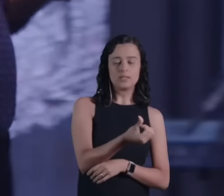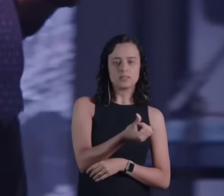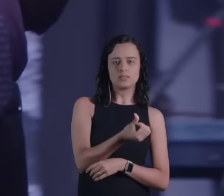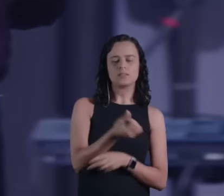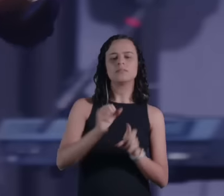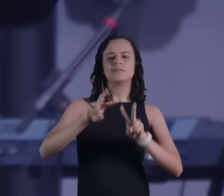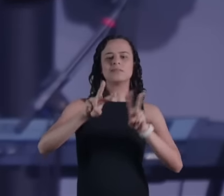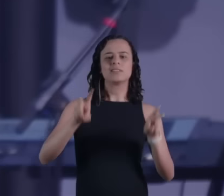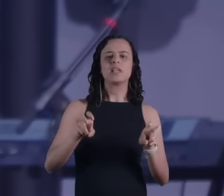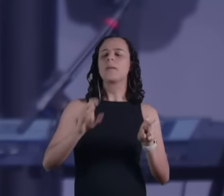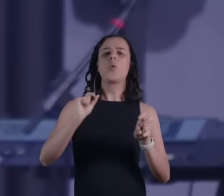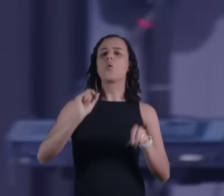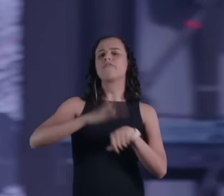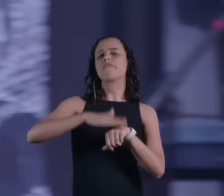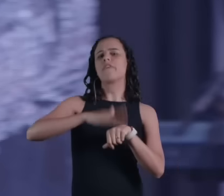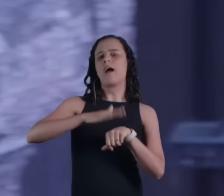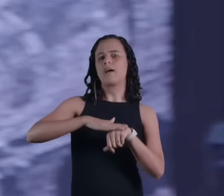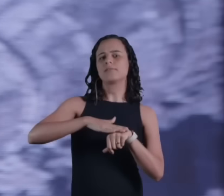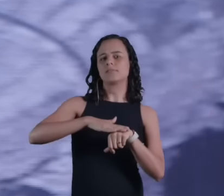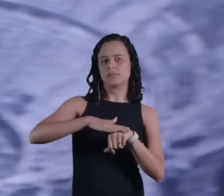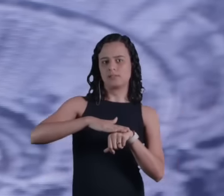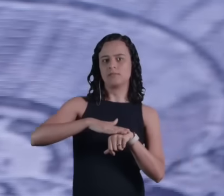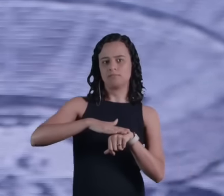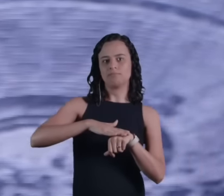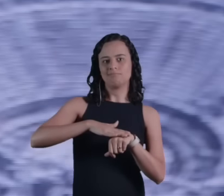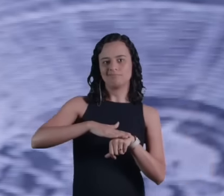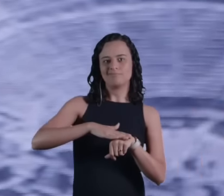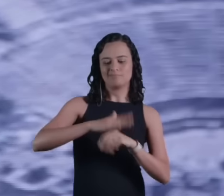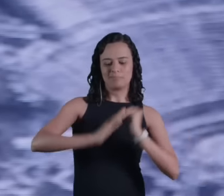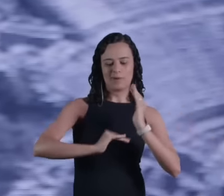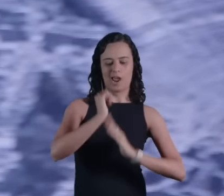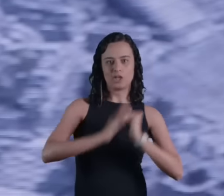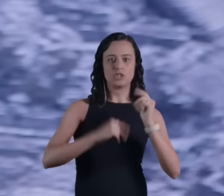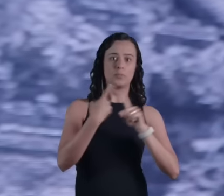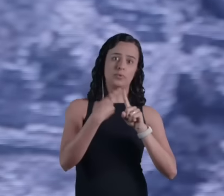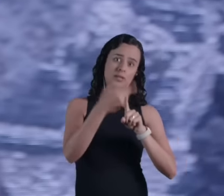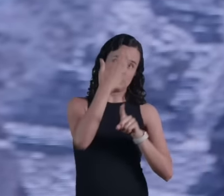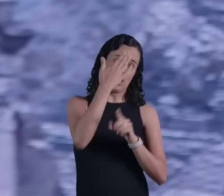falam daquilo que temos que fazer, uma vez que sabemos dessas maravilhas.